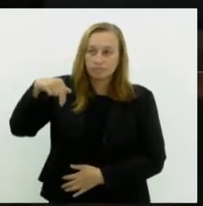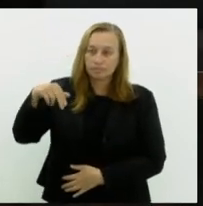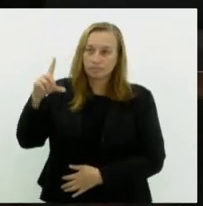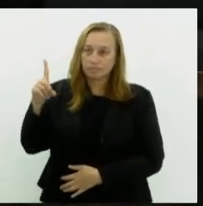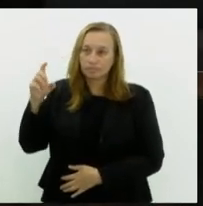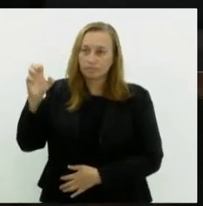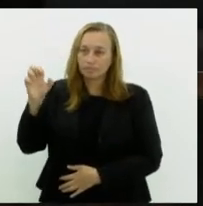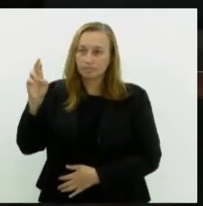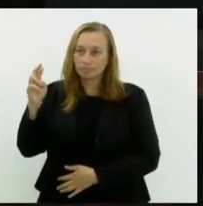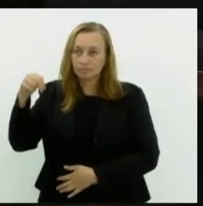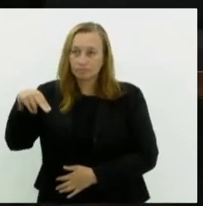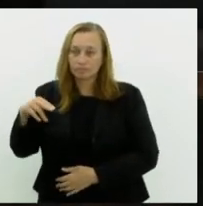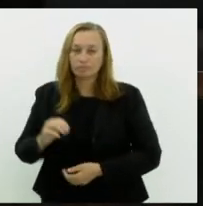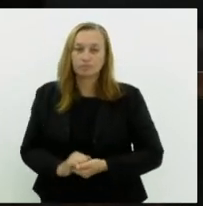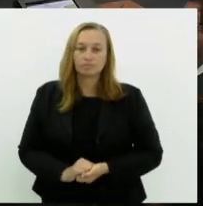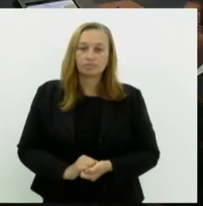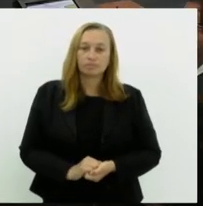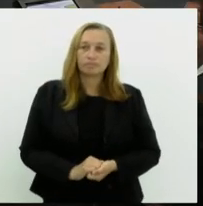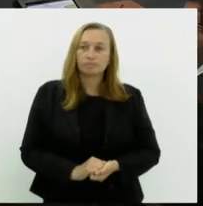Moraes.